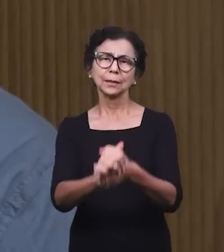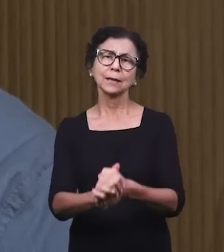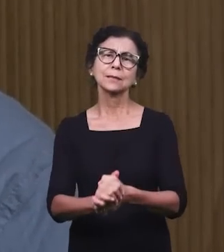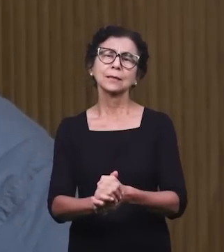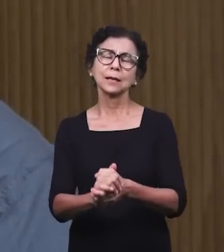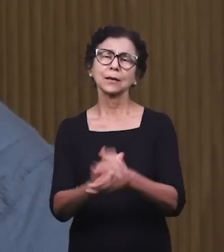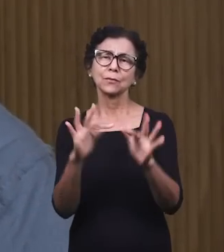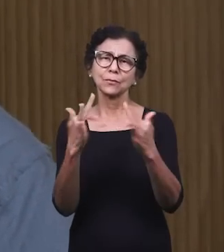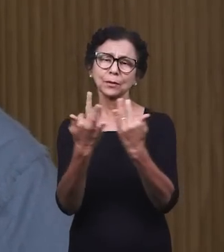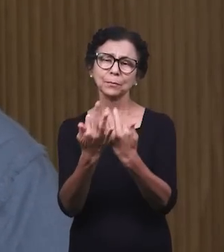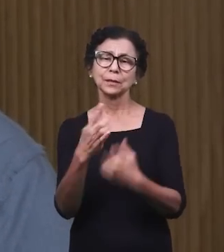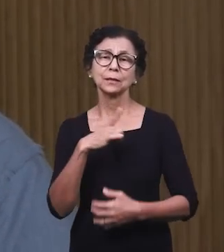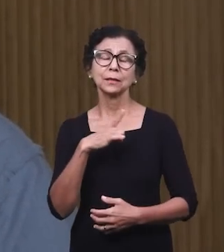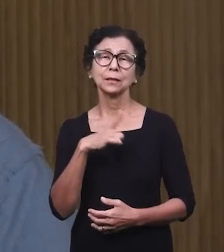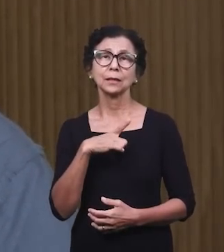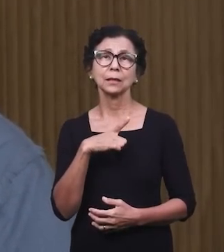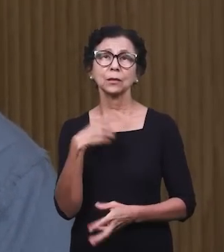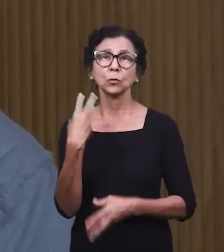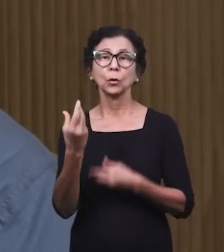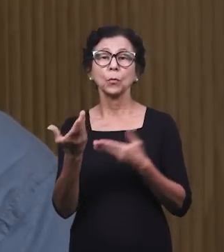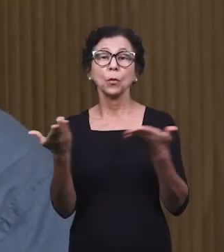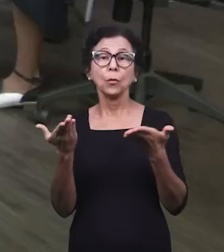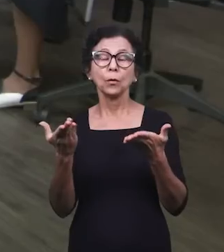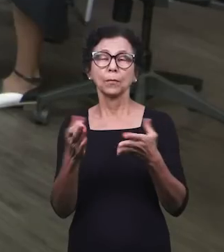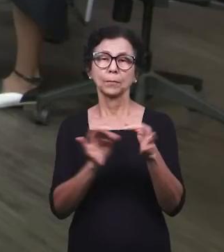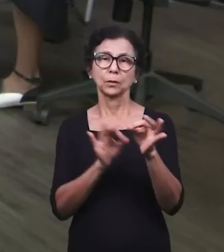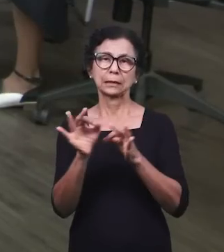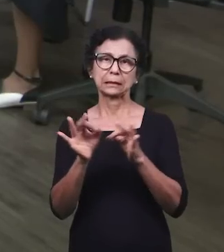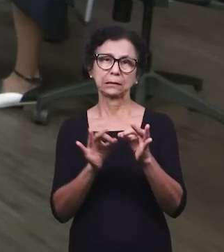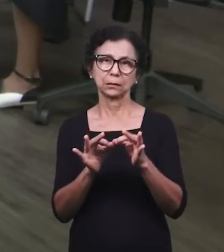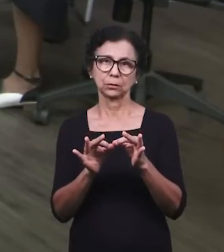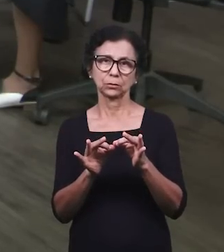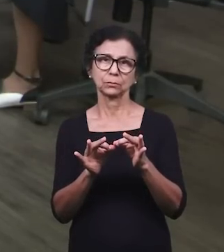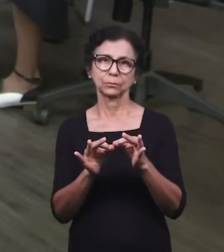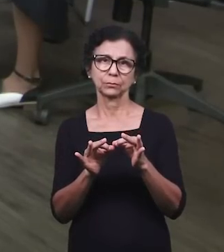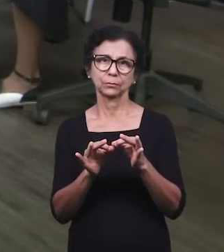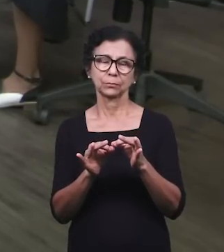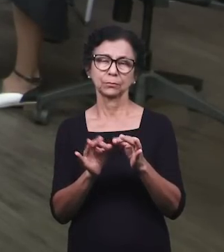organizar financeiramente para constituir uma família? Bem, nós